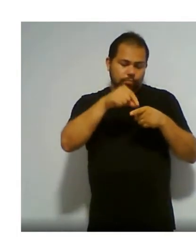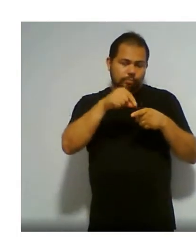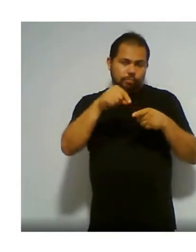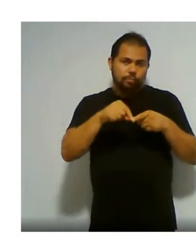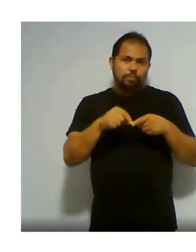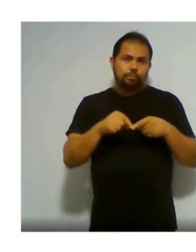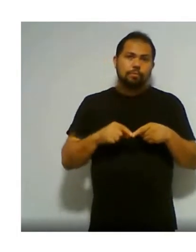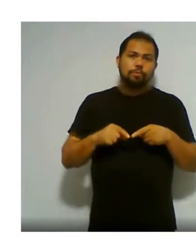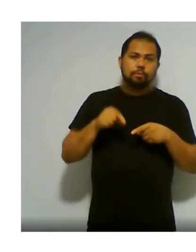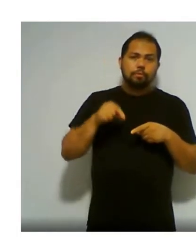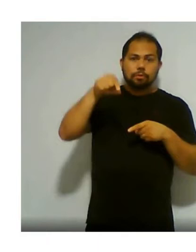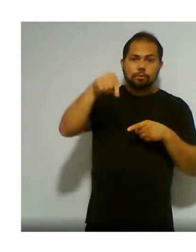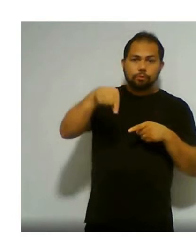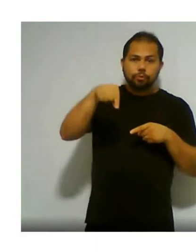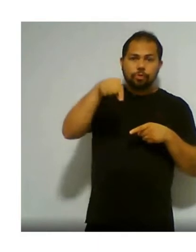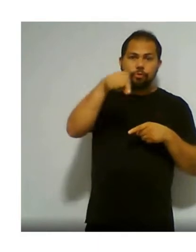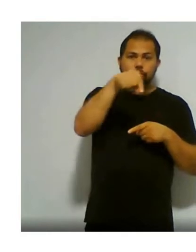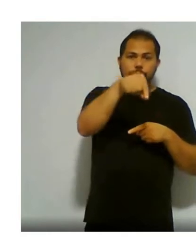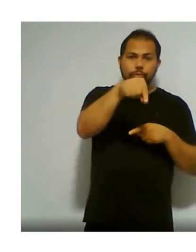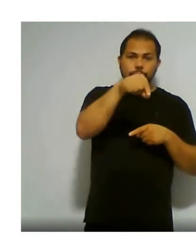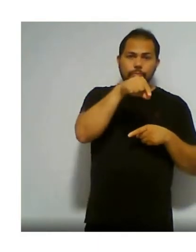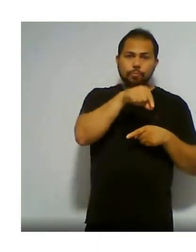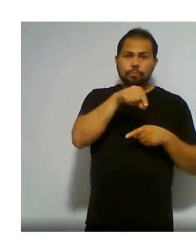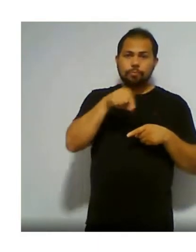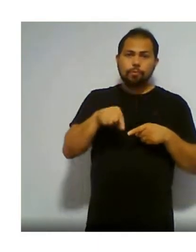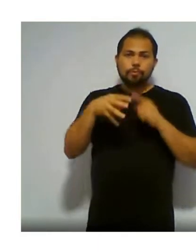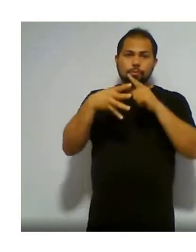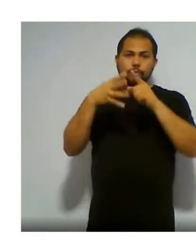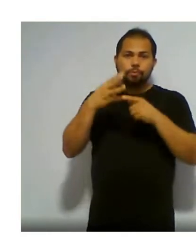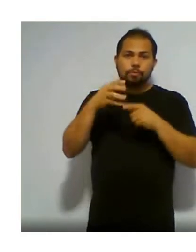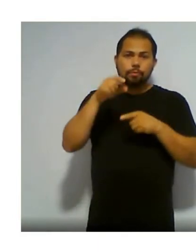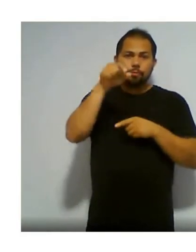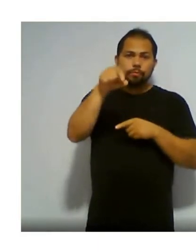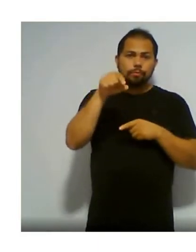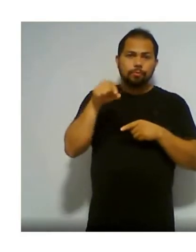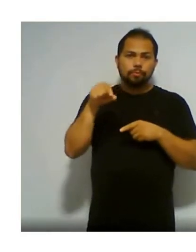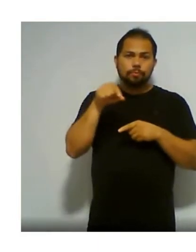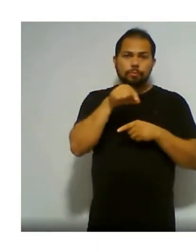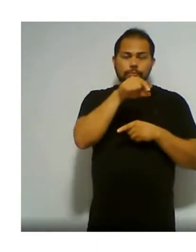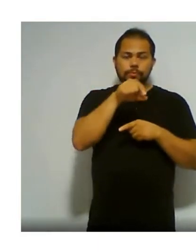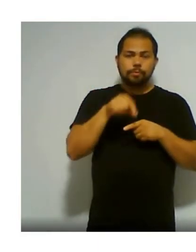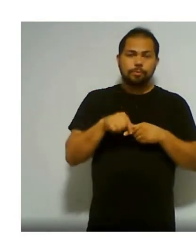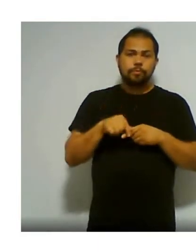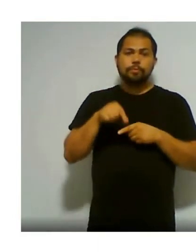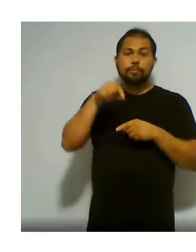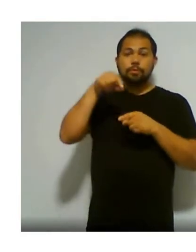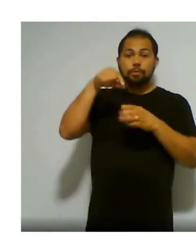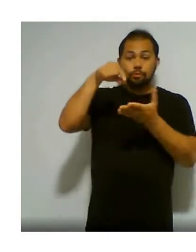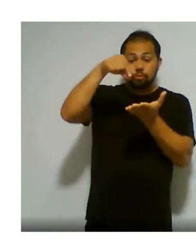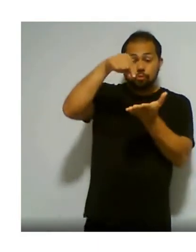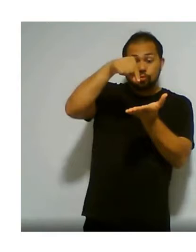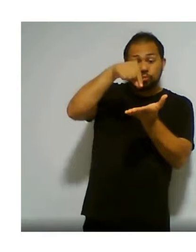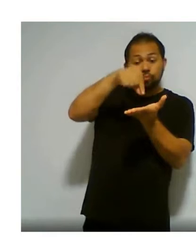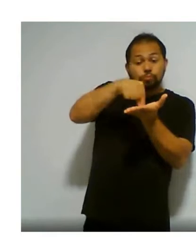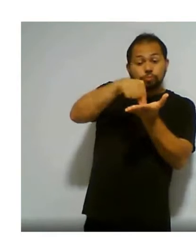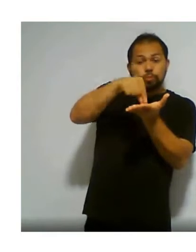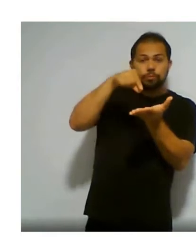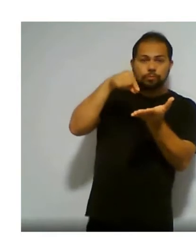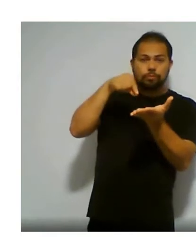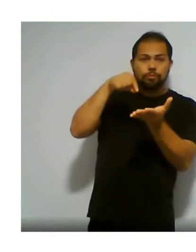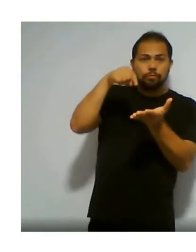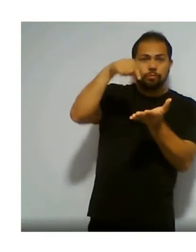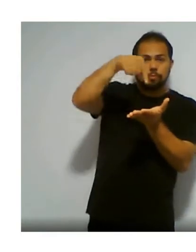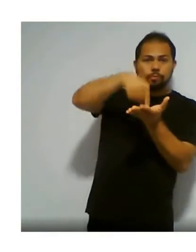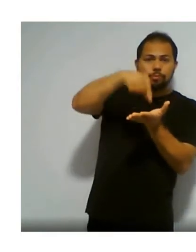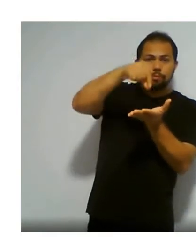de pasta térmica aqui do tamanho de um grão de ervilha e nas bordas pontos menores. Então você